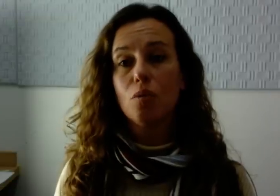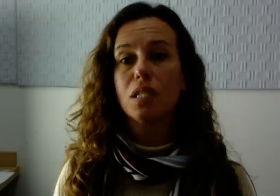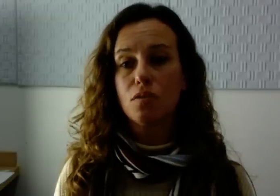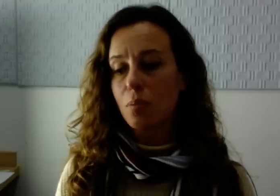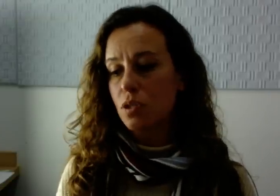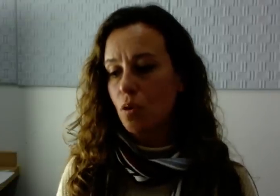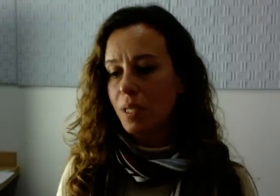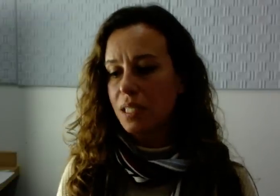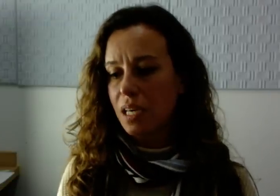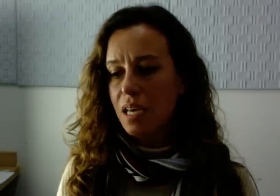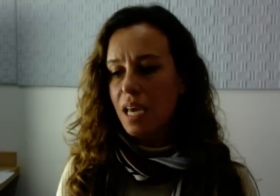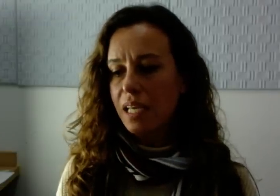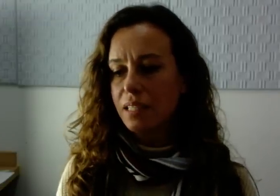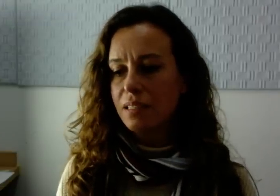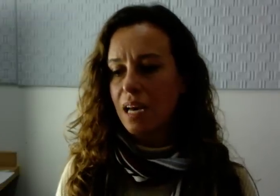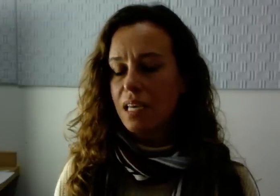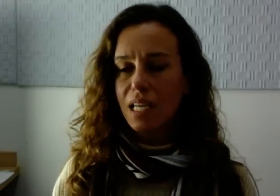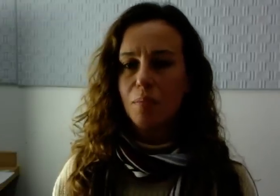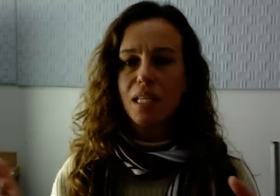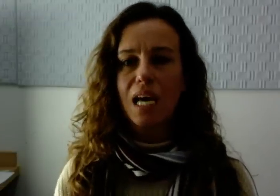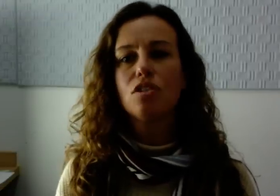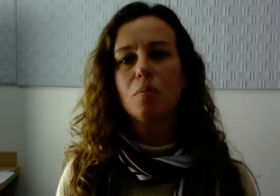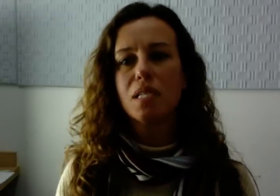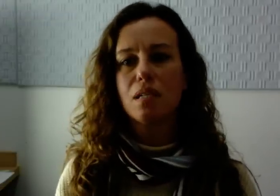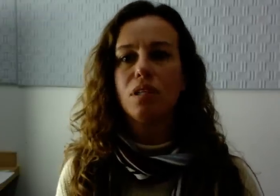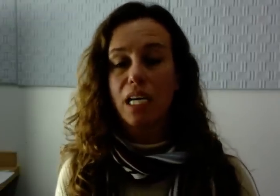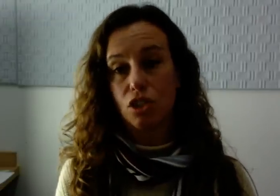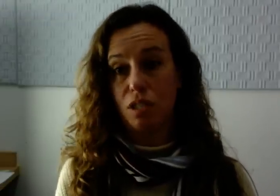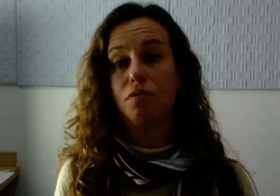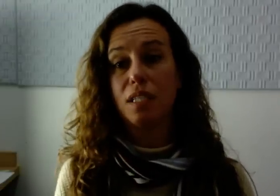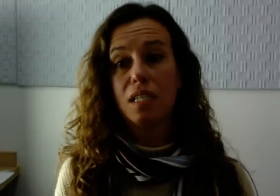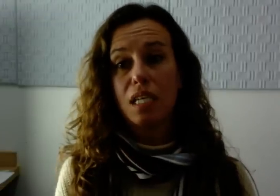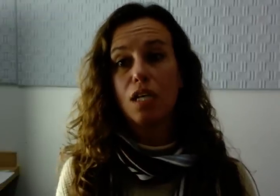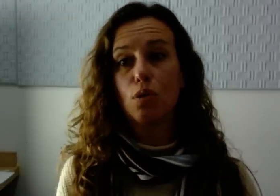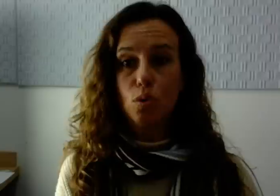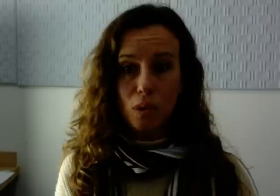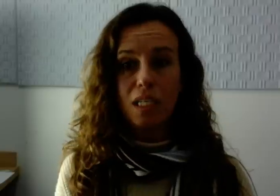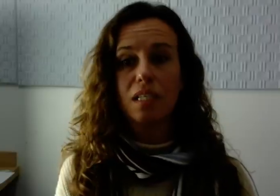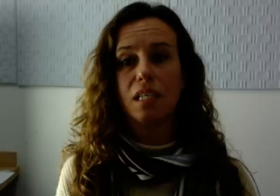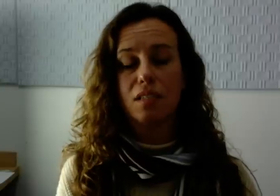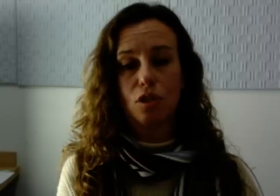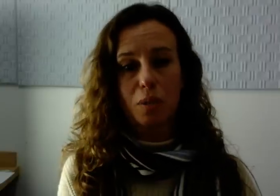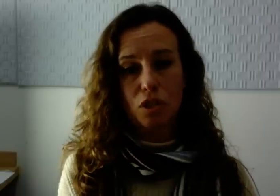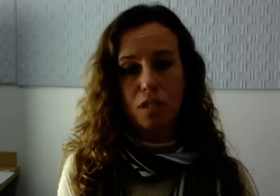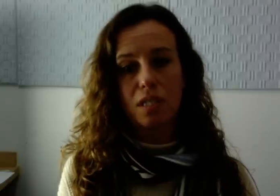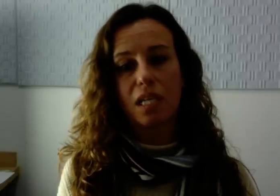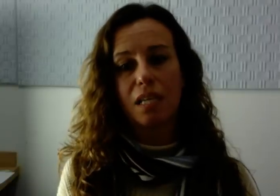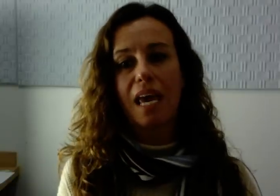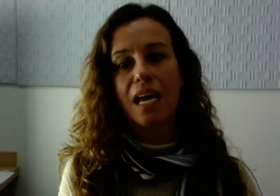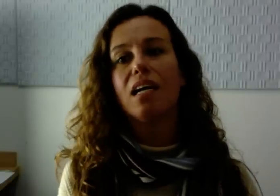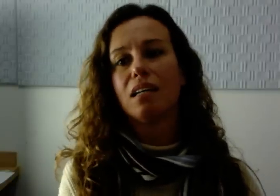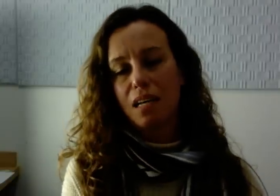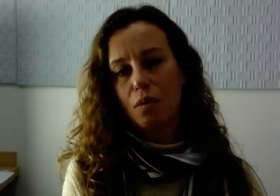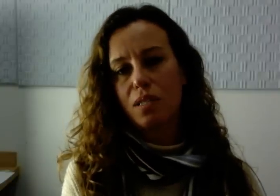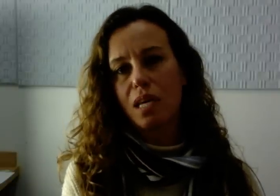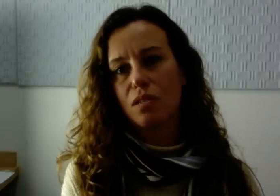e uma das formas de combater é tentar eliminar a discriminação negativa que rotula que estigmatiza e que